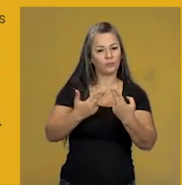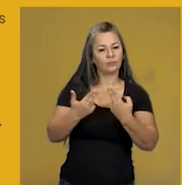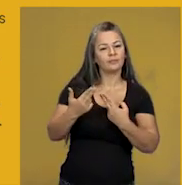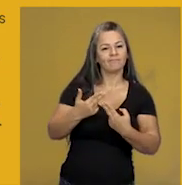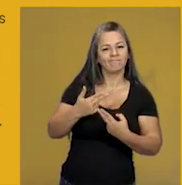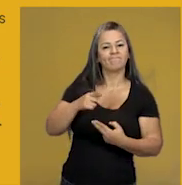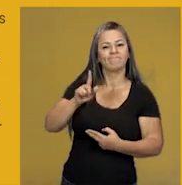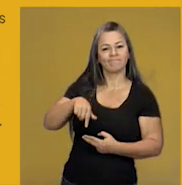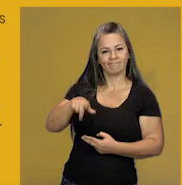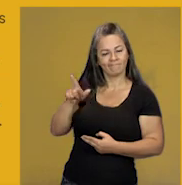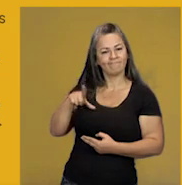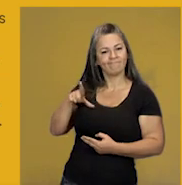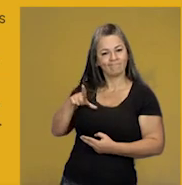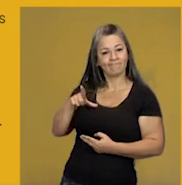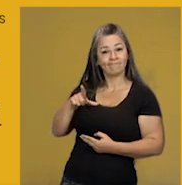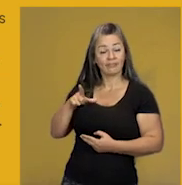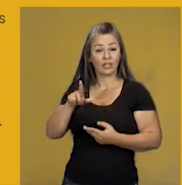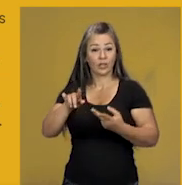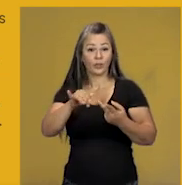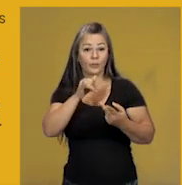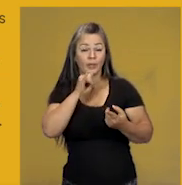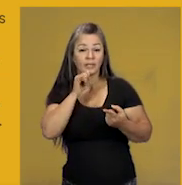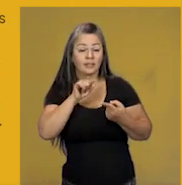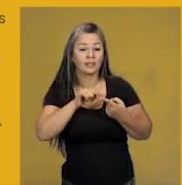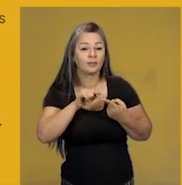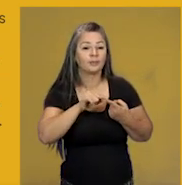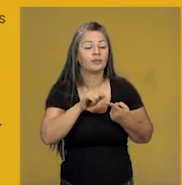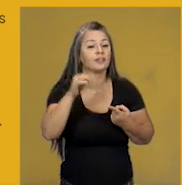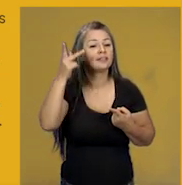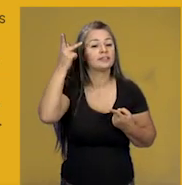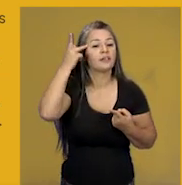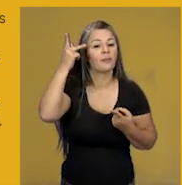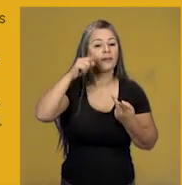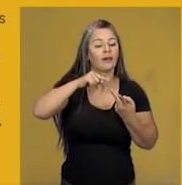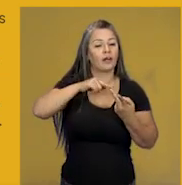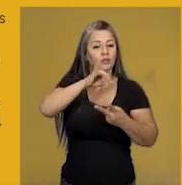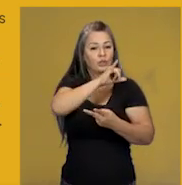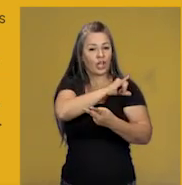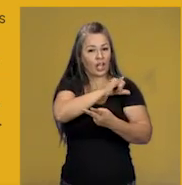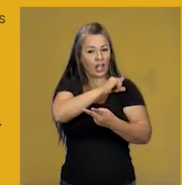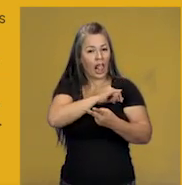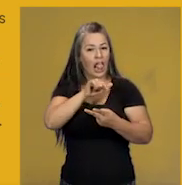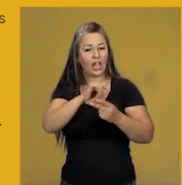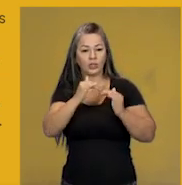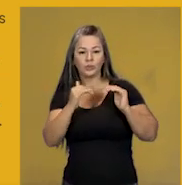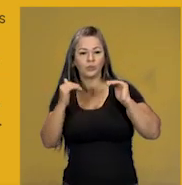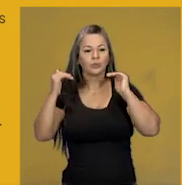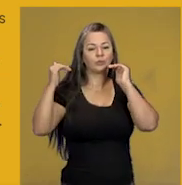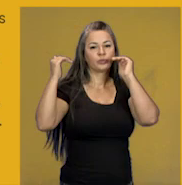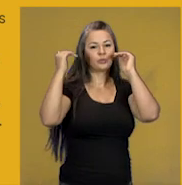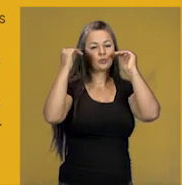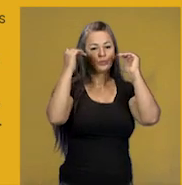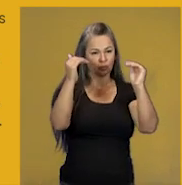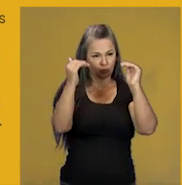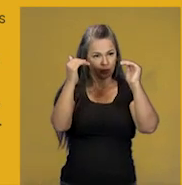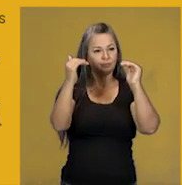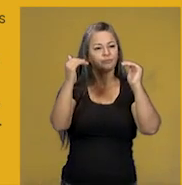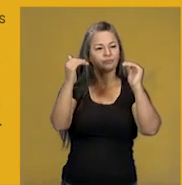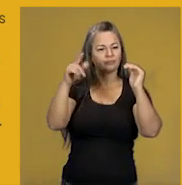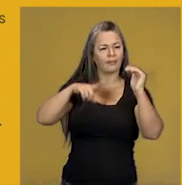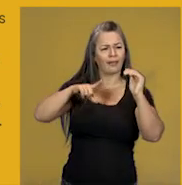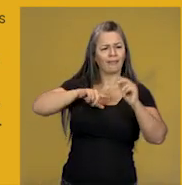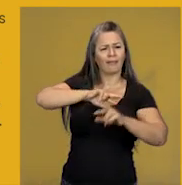se destacam pelos grandes centros gestores da economia nacional, centros de pesquisas científicas,